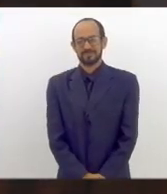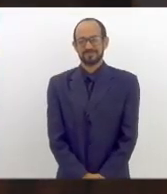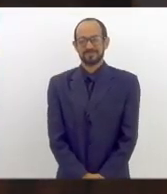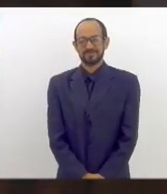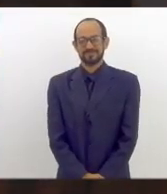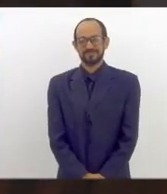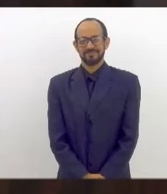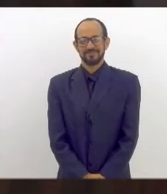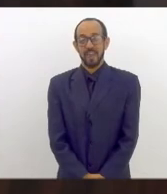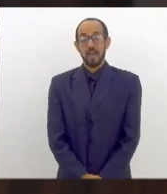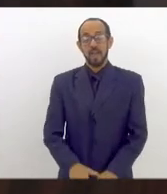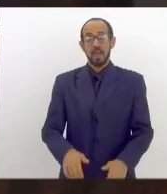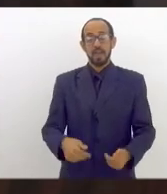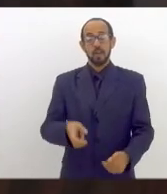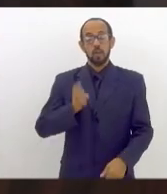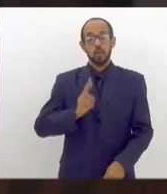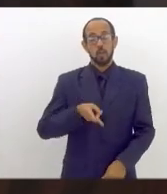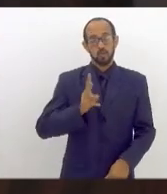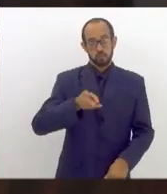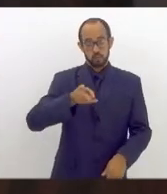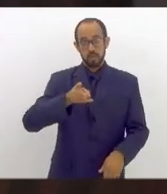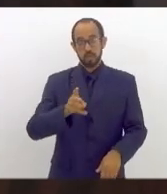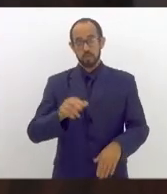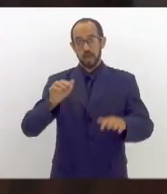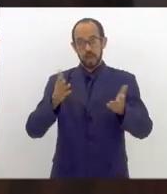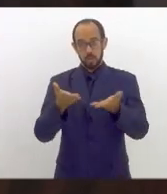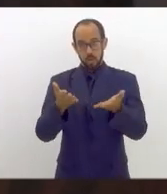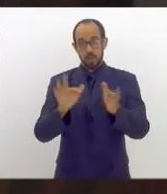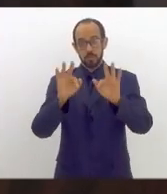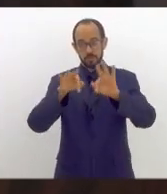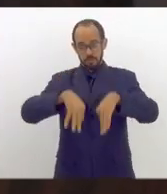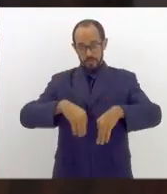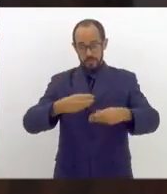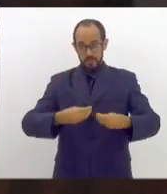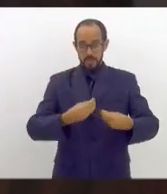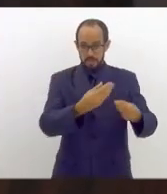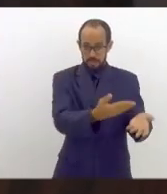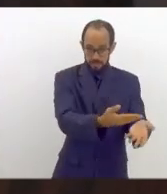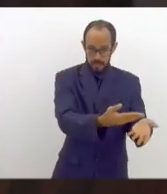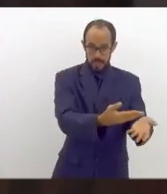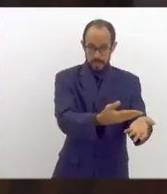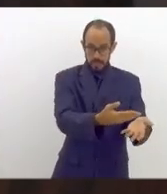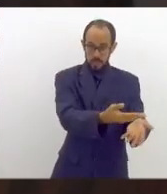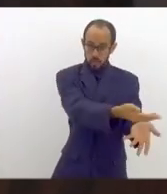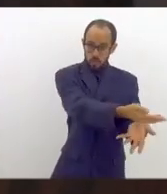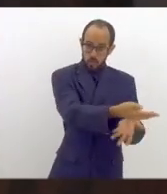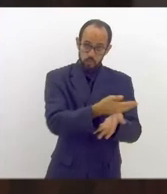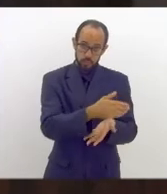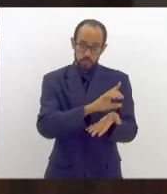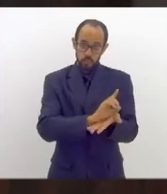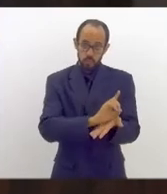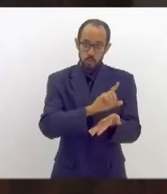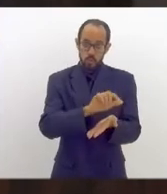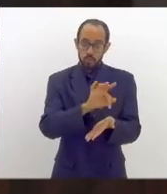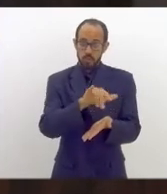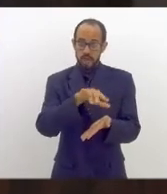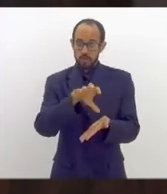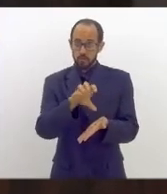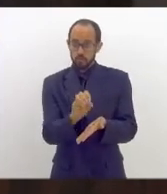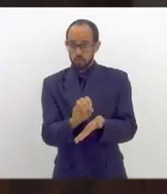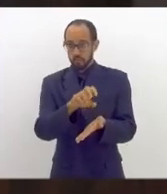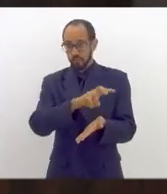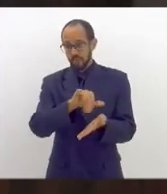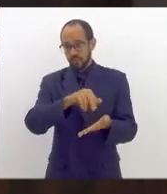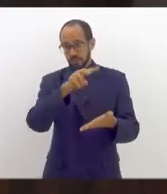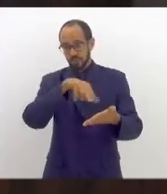dando seguimento E para finalizar as entregas convido Dr Flávio que fará leitura sobre o nosso